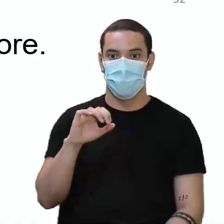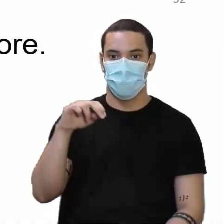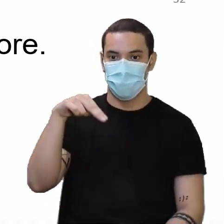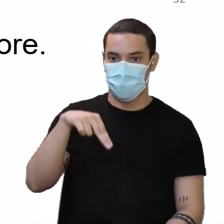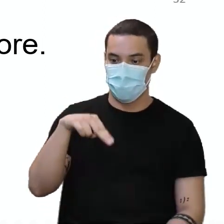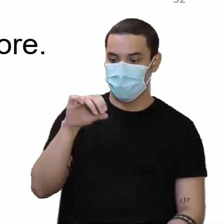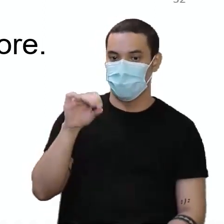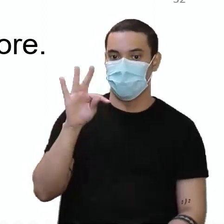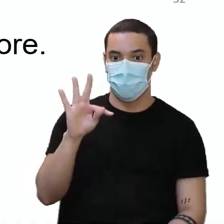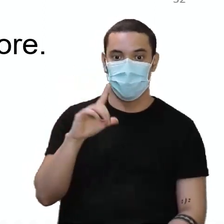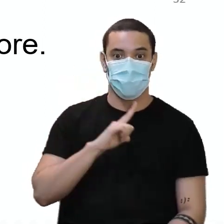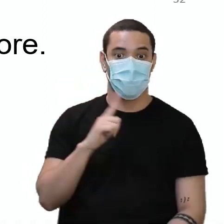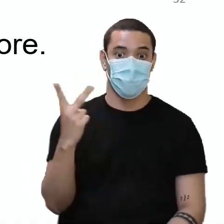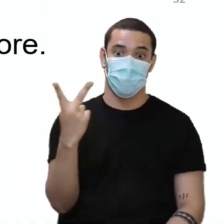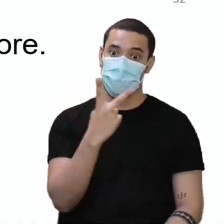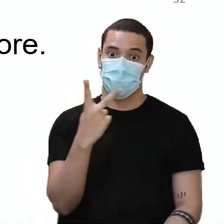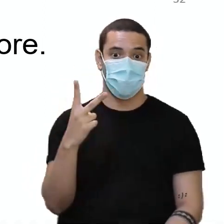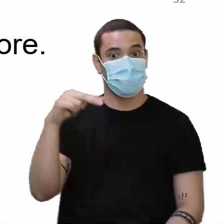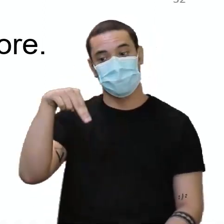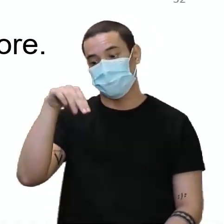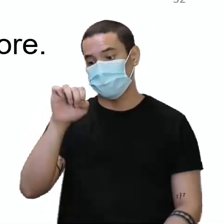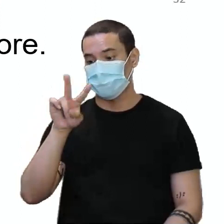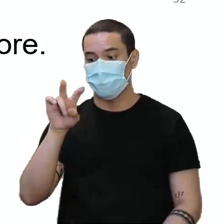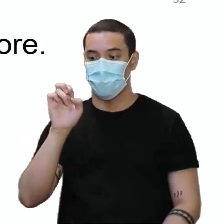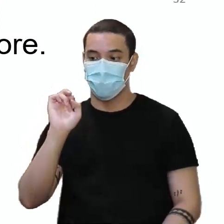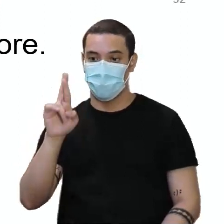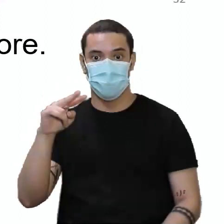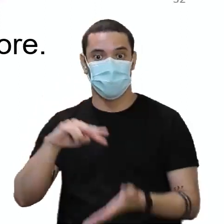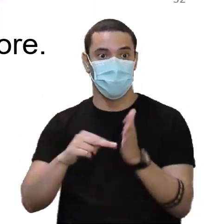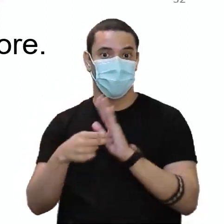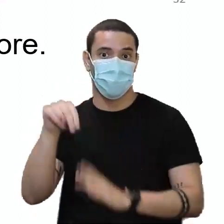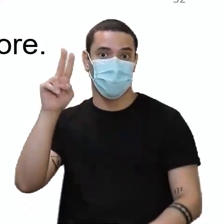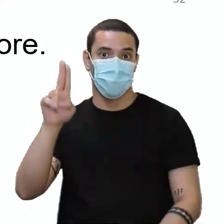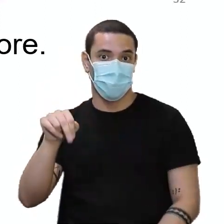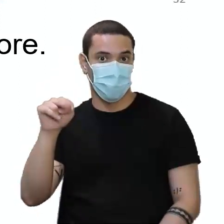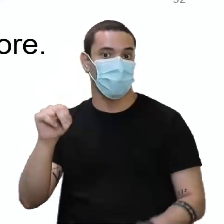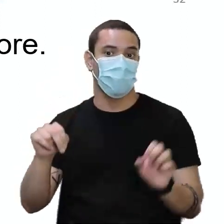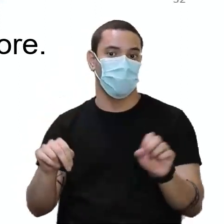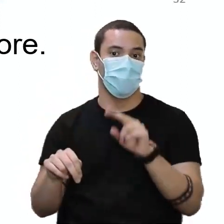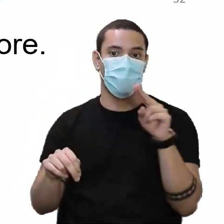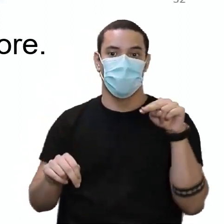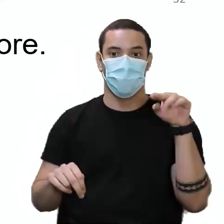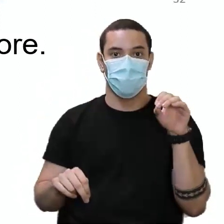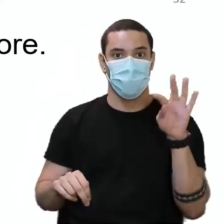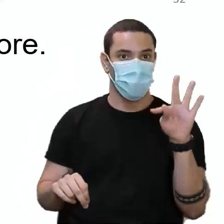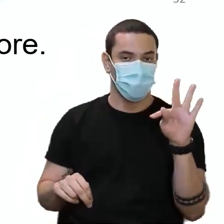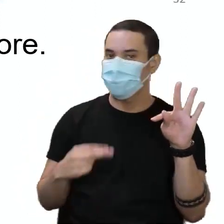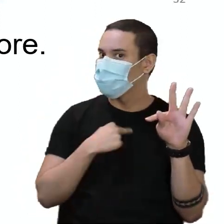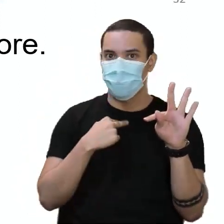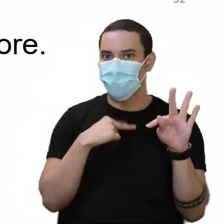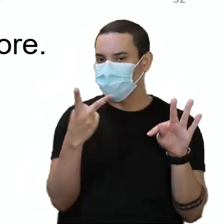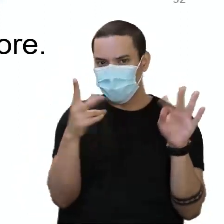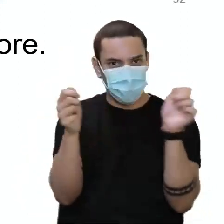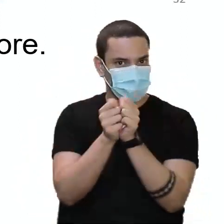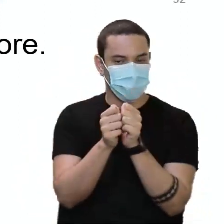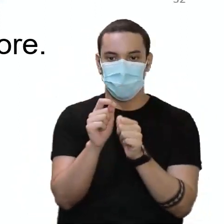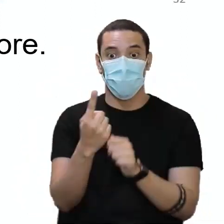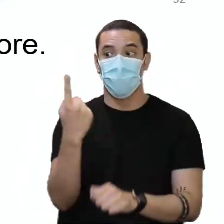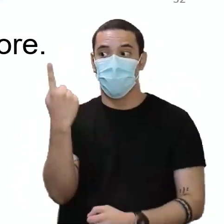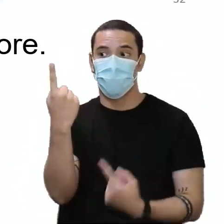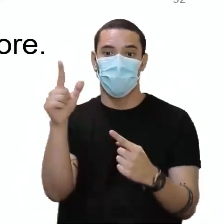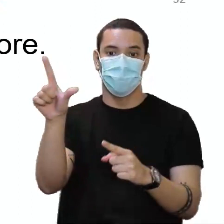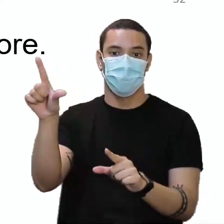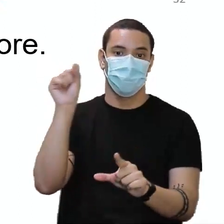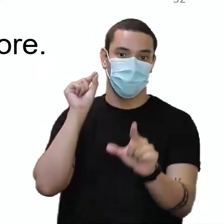or not. Você tem um dos dois só para usar, ou você usa esse ou você usa esse. Você não pode usar never e not juntos na mesma frase, porque o